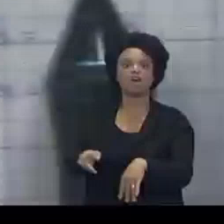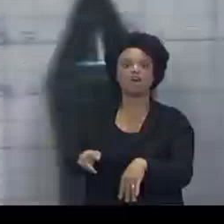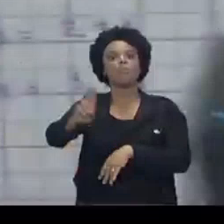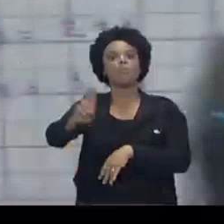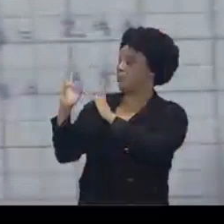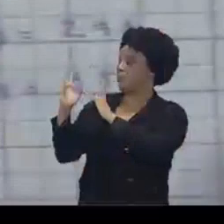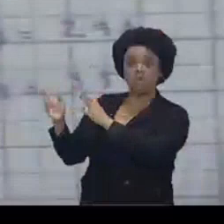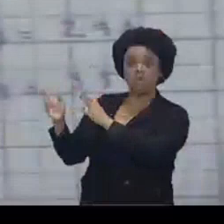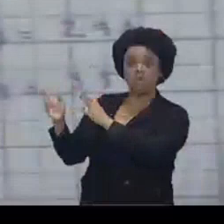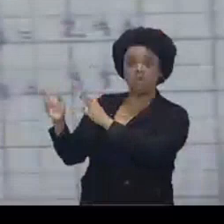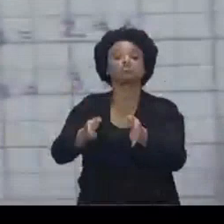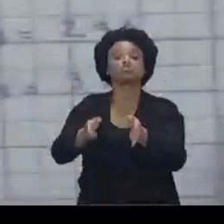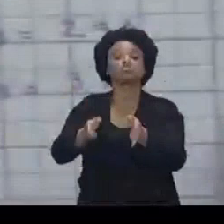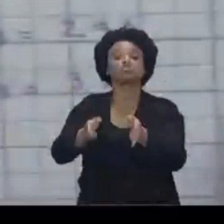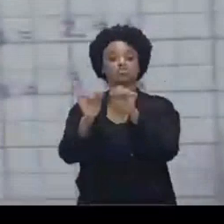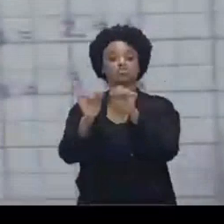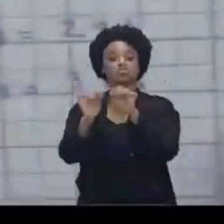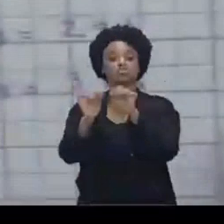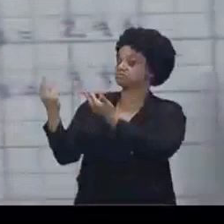são aqueles que